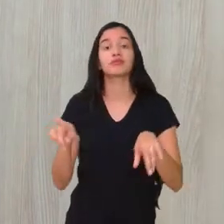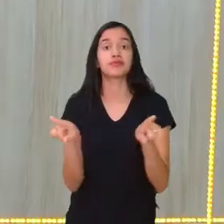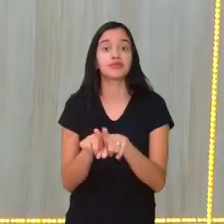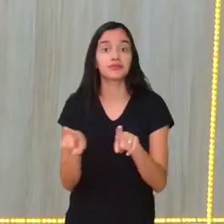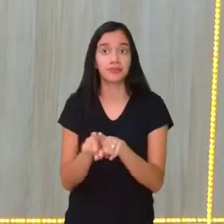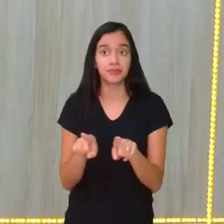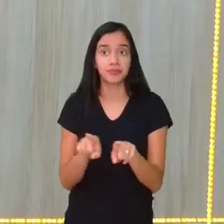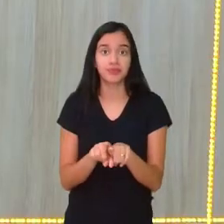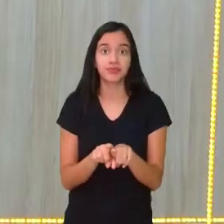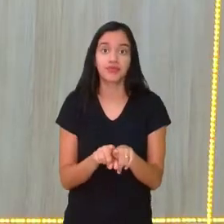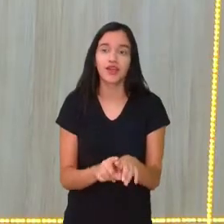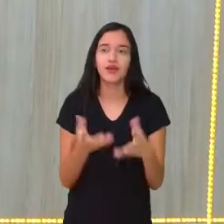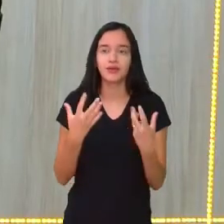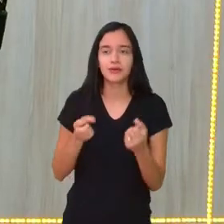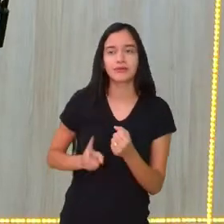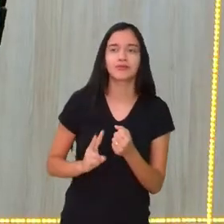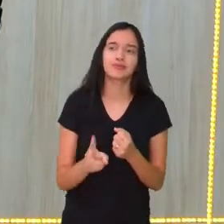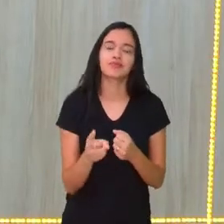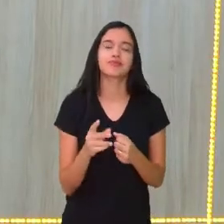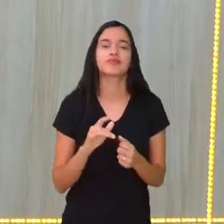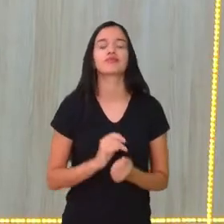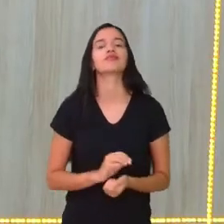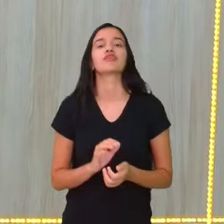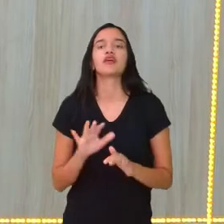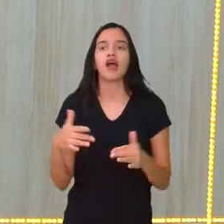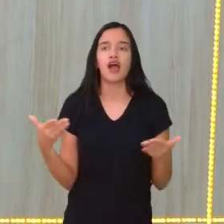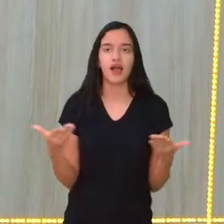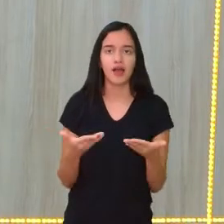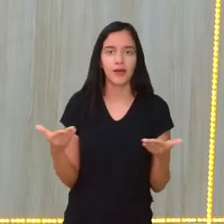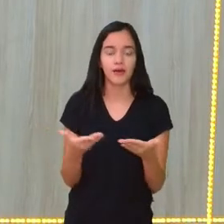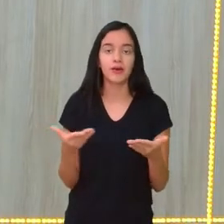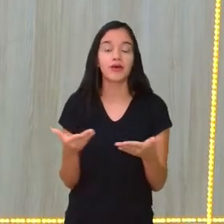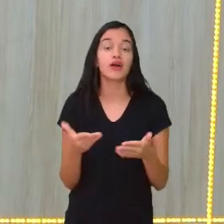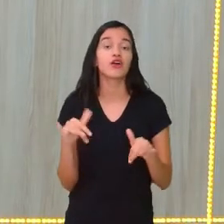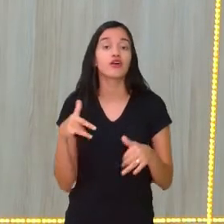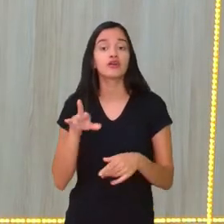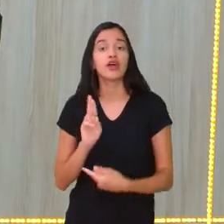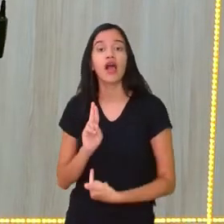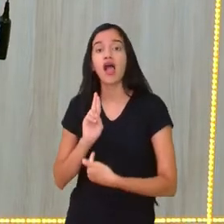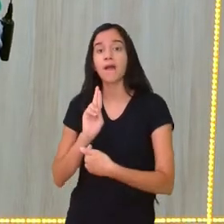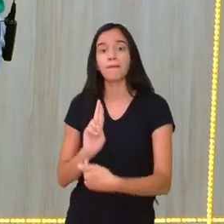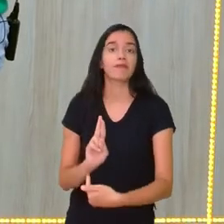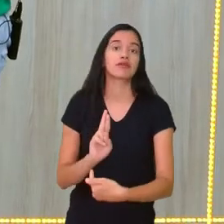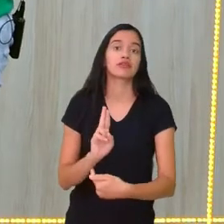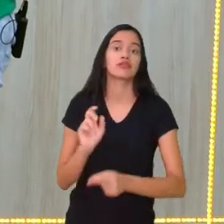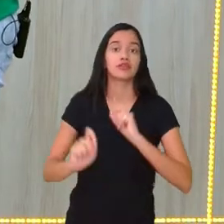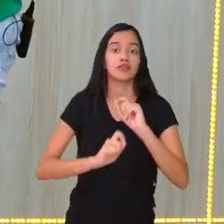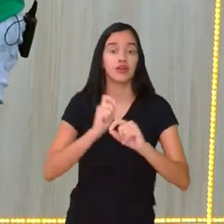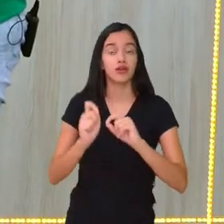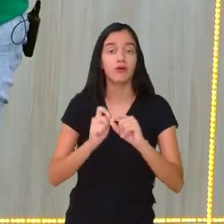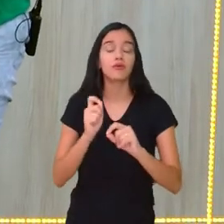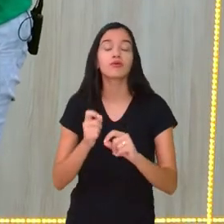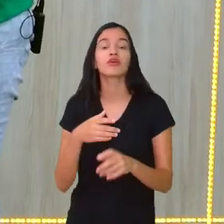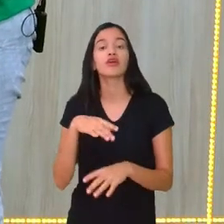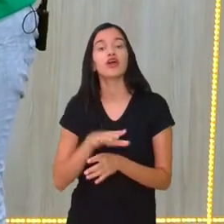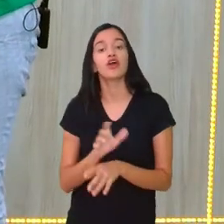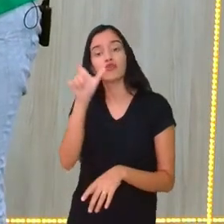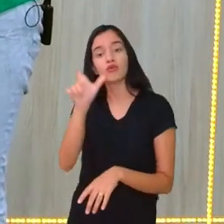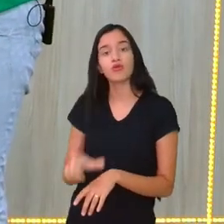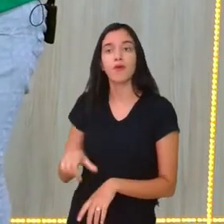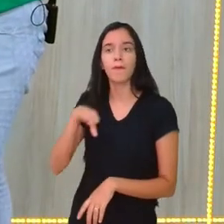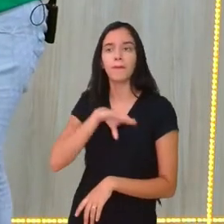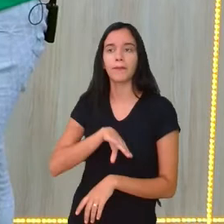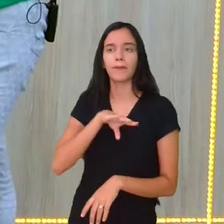Pois é. Vamos seguindo. Né? Ainda os autos, um dos maiores representantes dessa modalidade é o português Gil Vicente, com obras